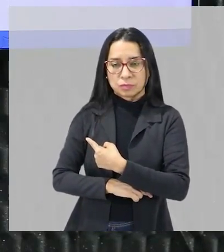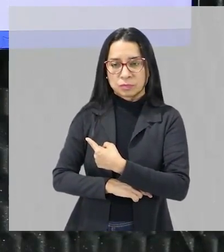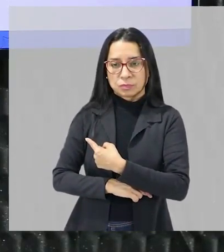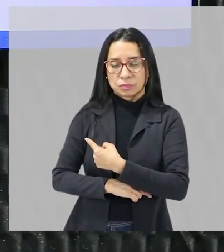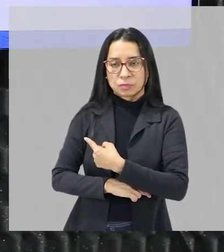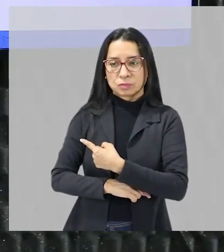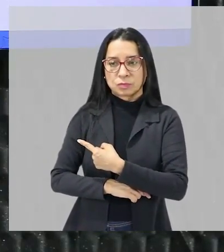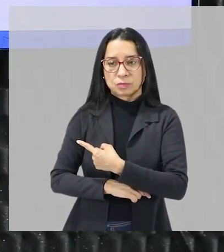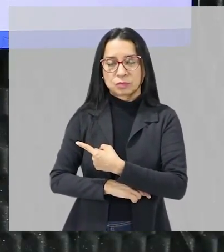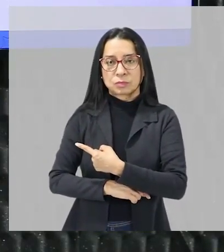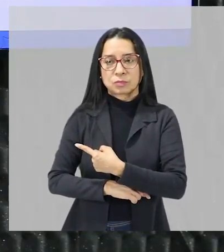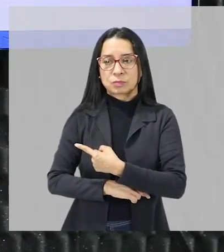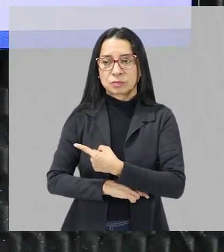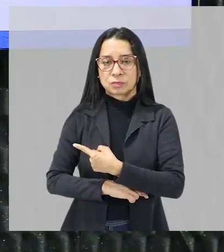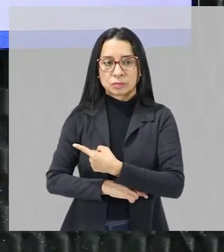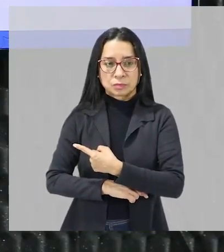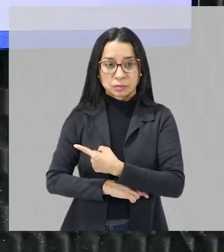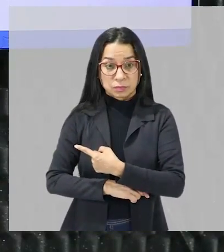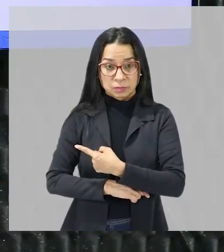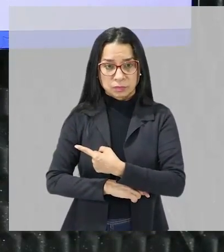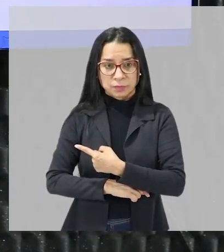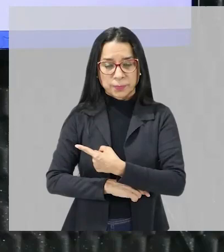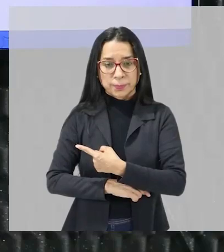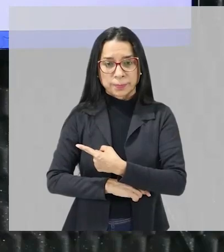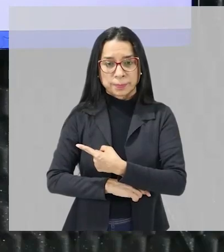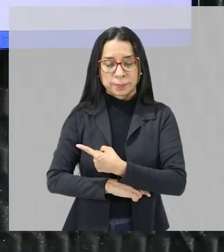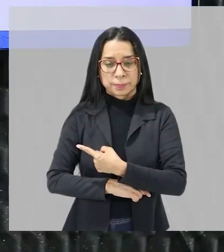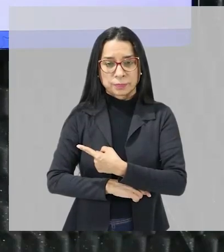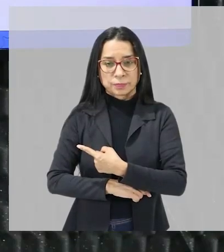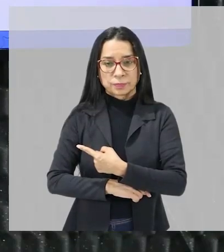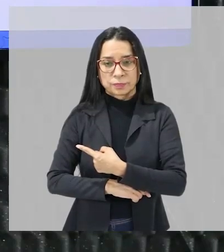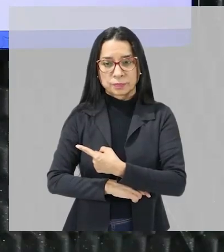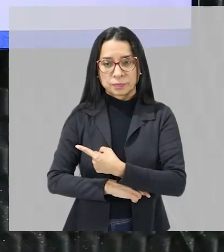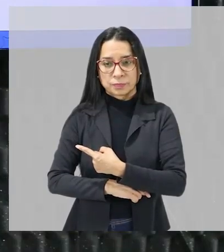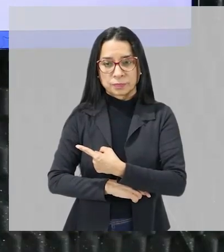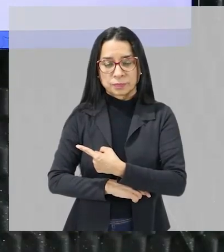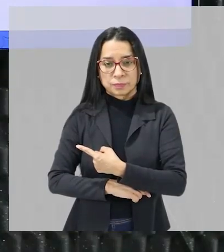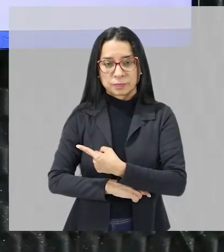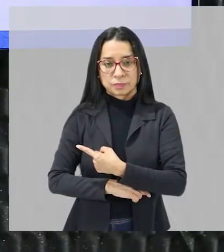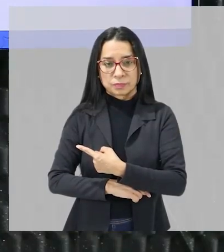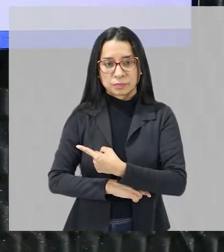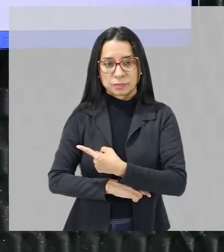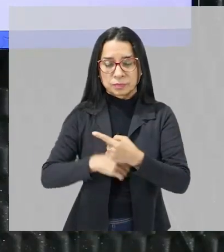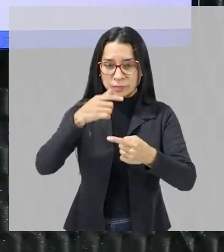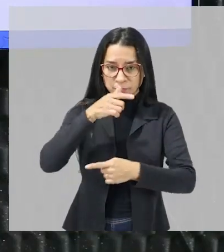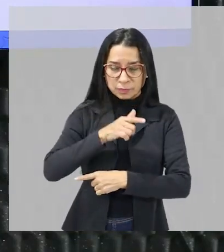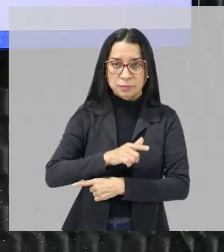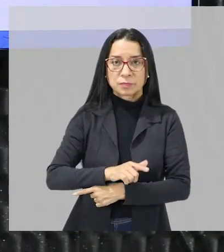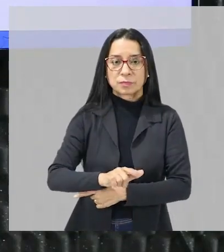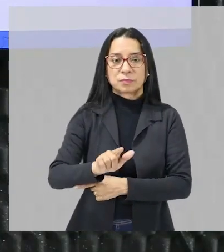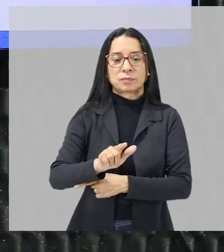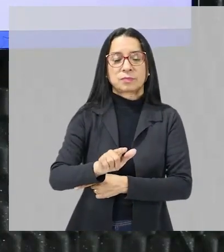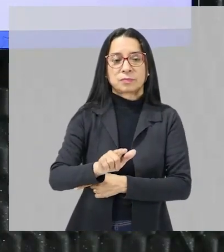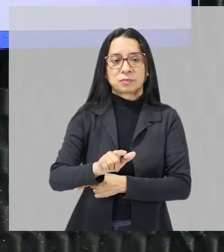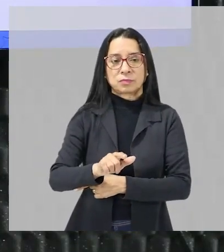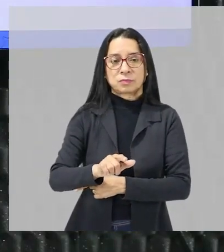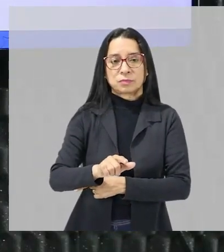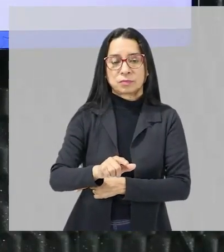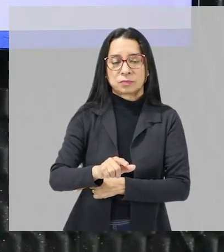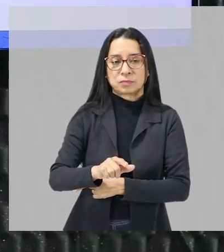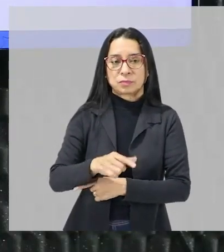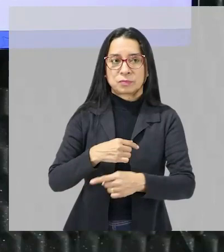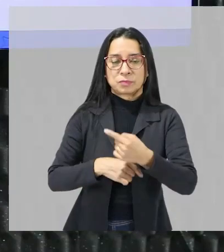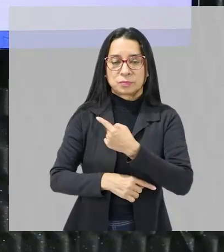né? Substancialmente a taxa de crescimento da economia, vamos repetir. Quando a taxa de remuneração